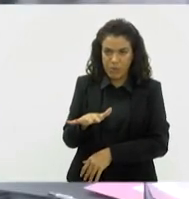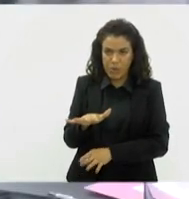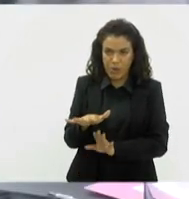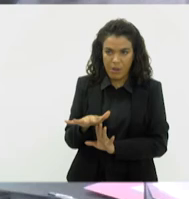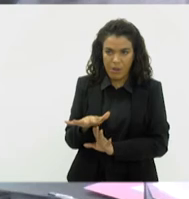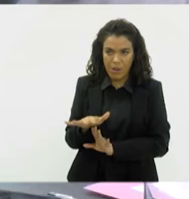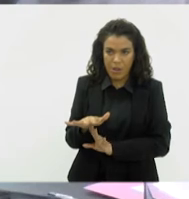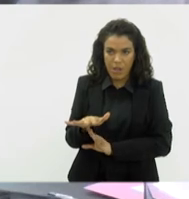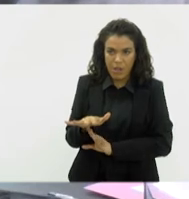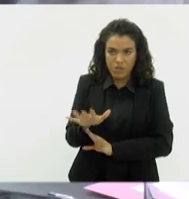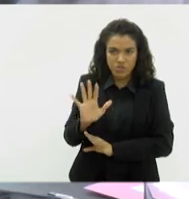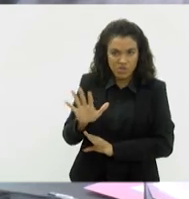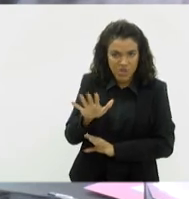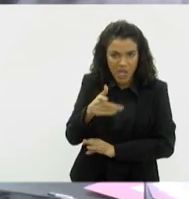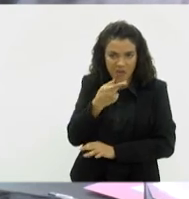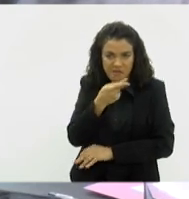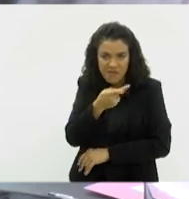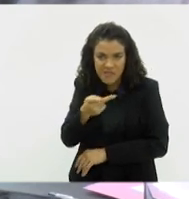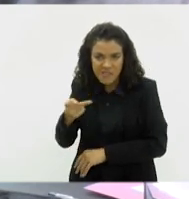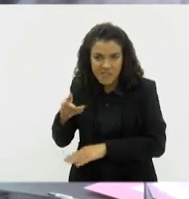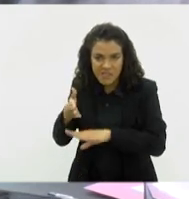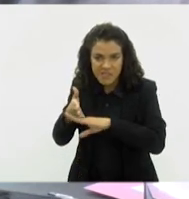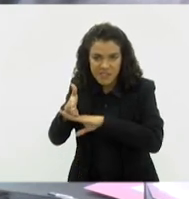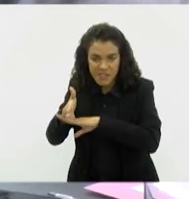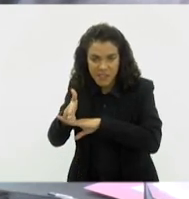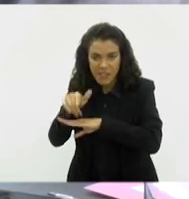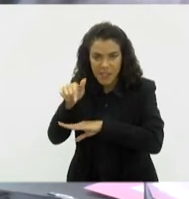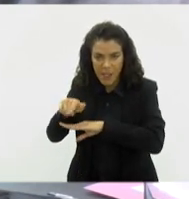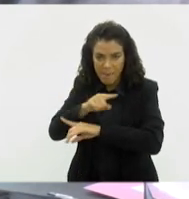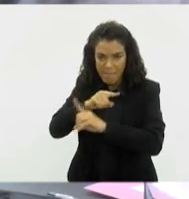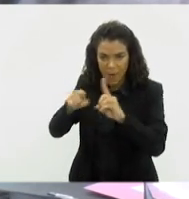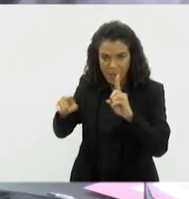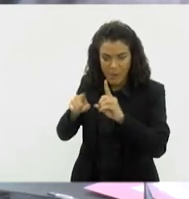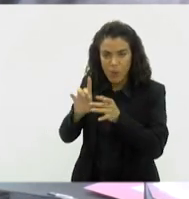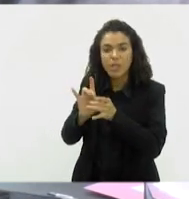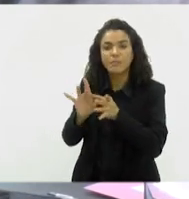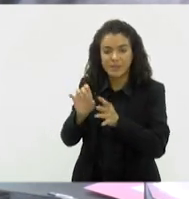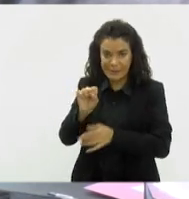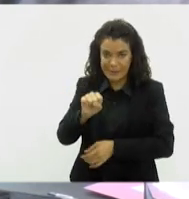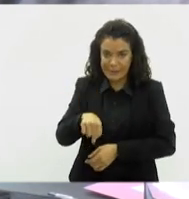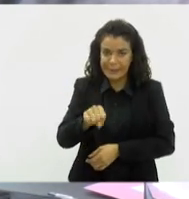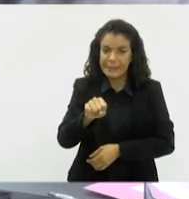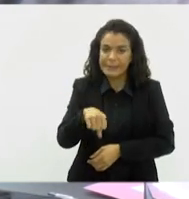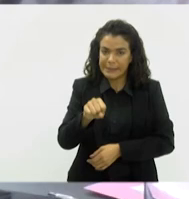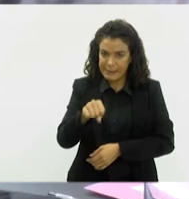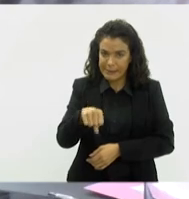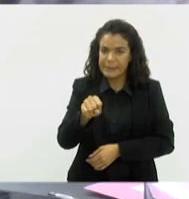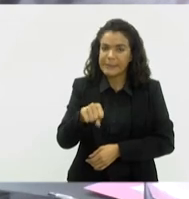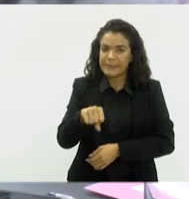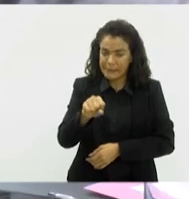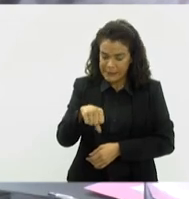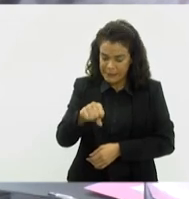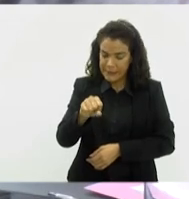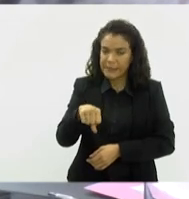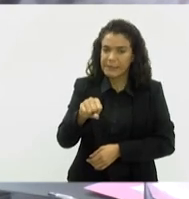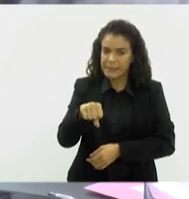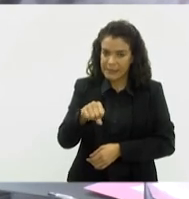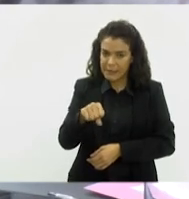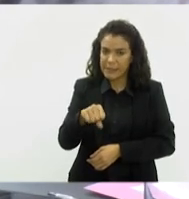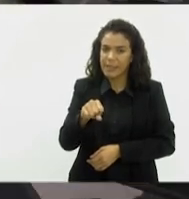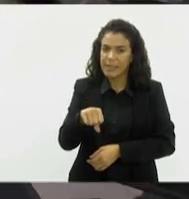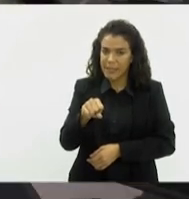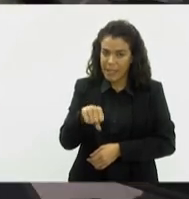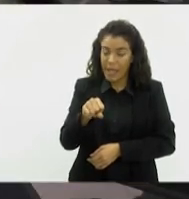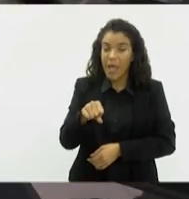vez já fez alguma visita a algum manicômio por considerar de privação de liberdade. Sim. Então, é um caminho. É comum que o